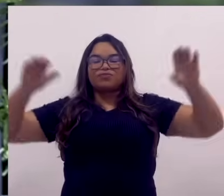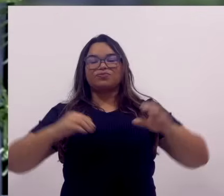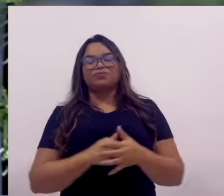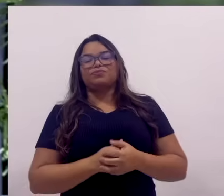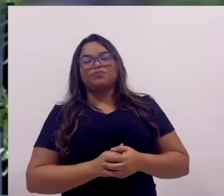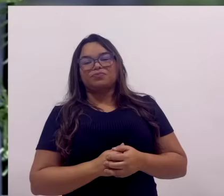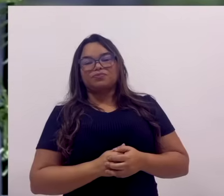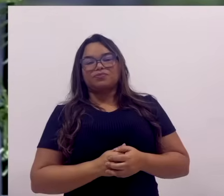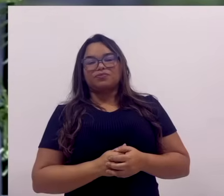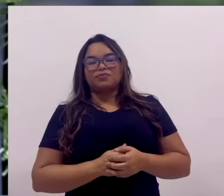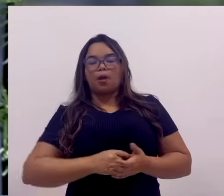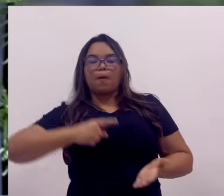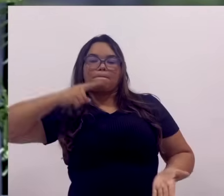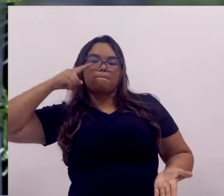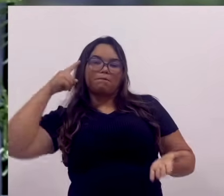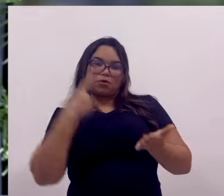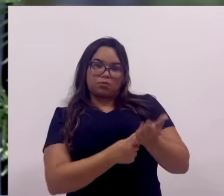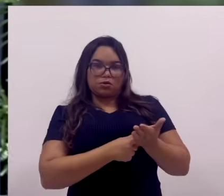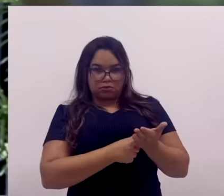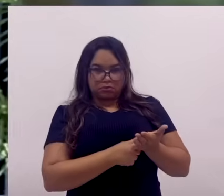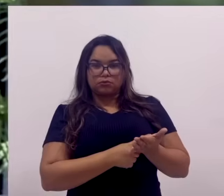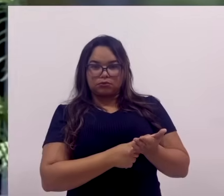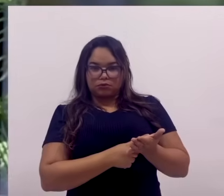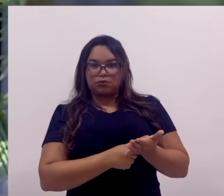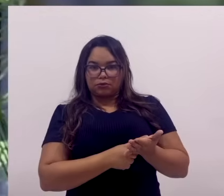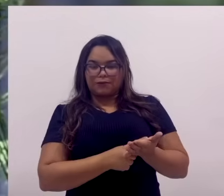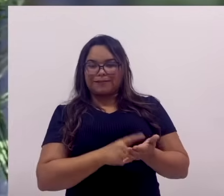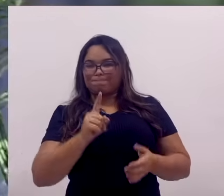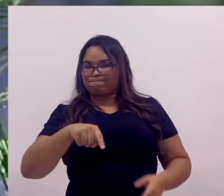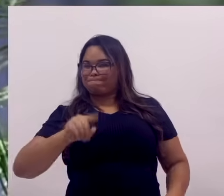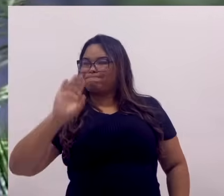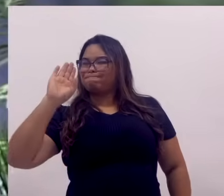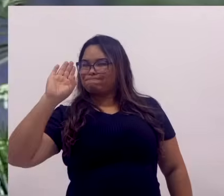de todos, porque são enganosos.